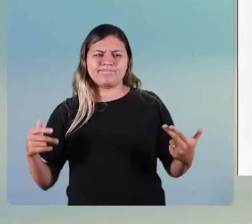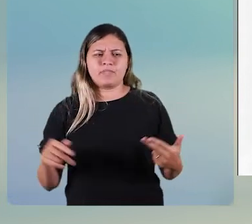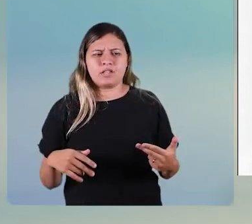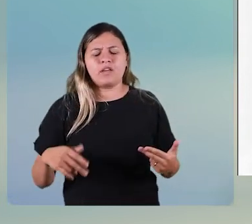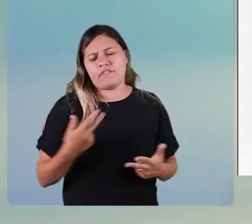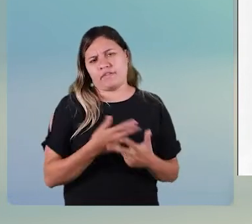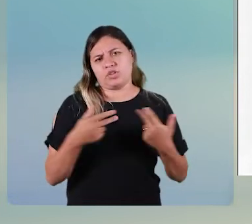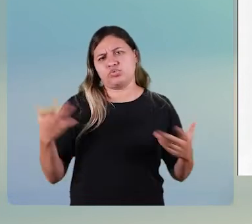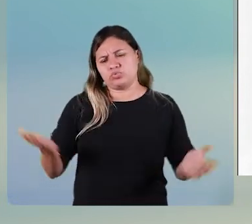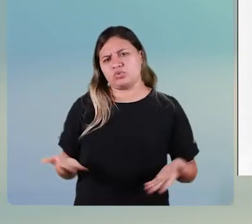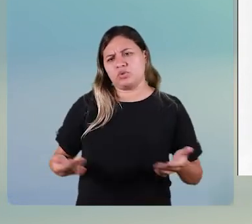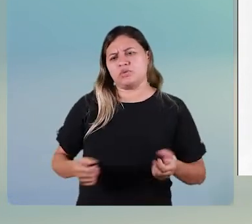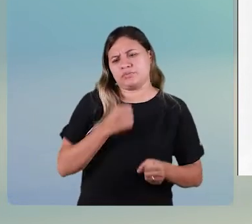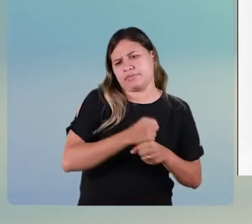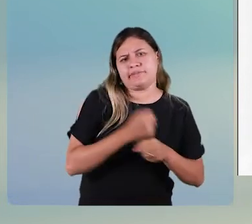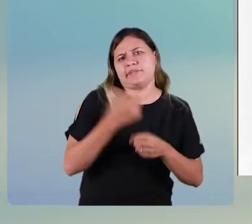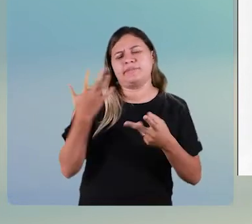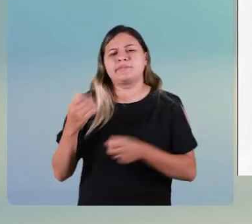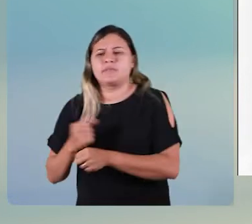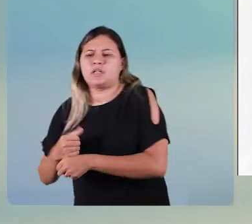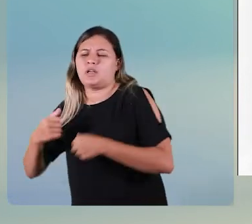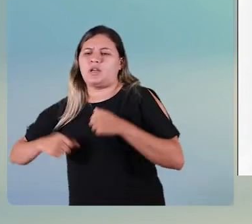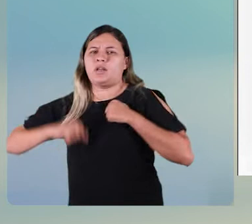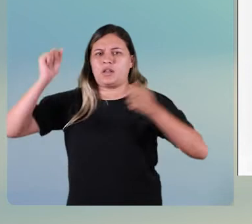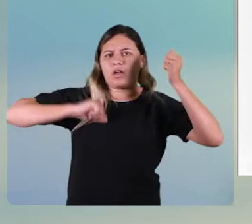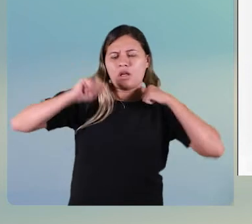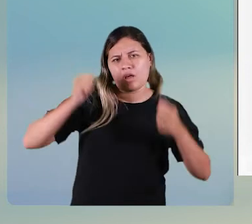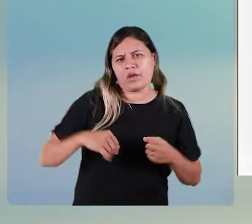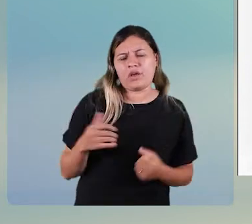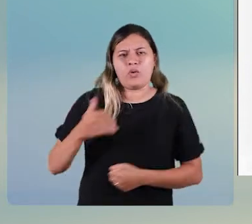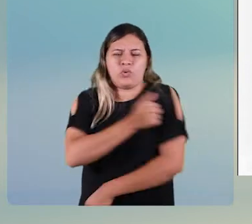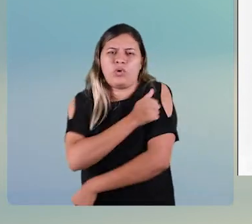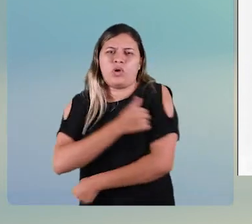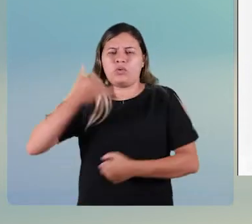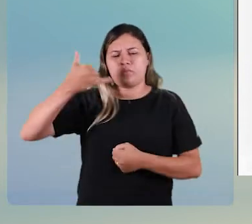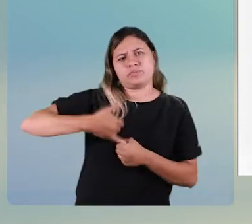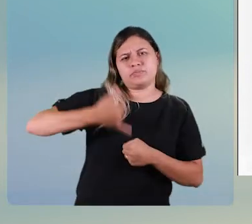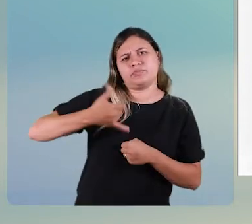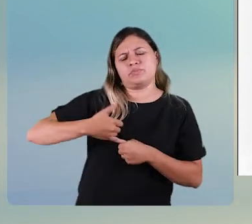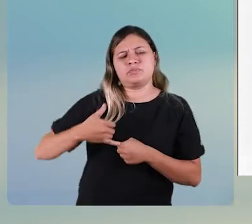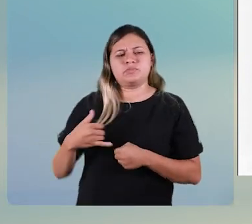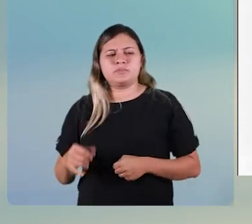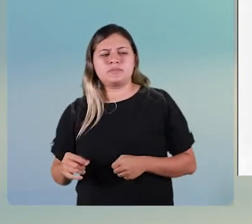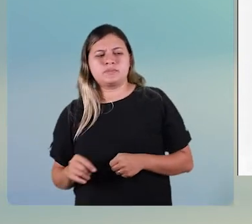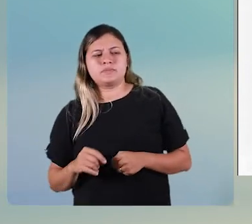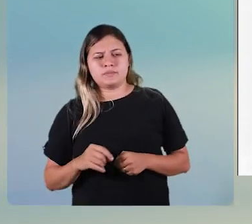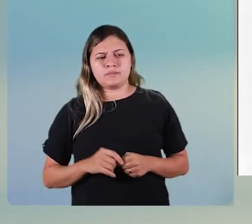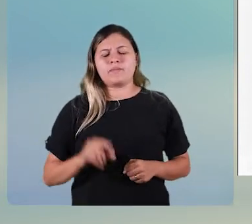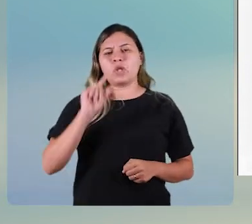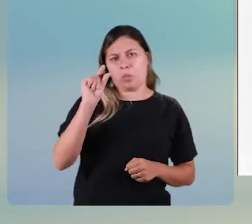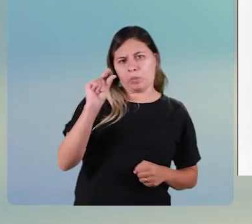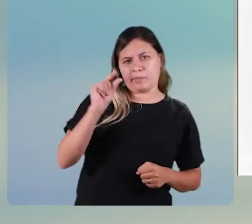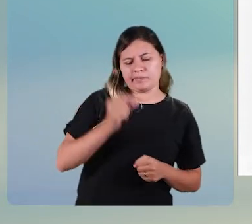matérias-primas que podem ser utilizadas aqui no Brasil para a fabricação do biodiesel. Então, a cadeia produtiva do biodiesel, basicamente, nós temos que partir de um grão